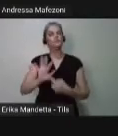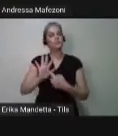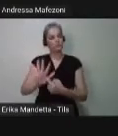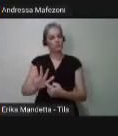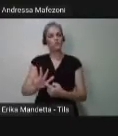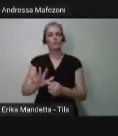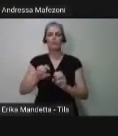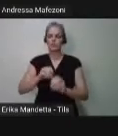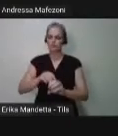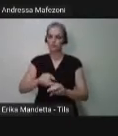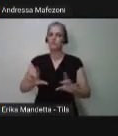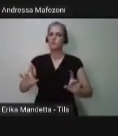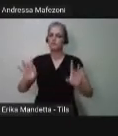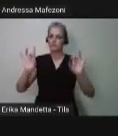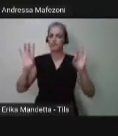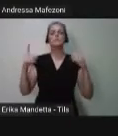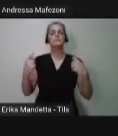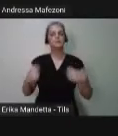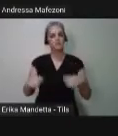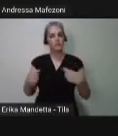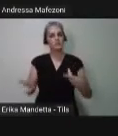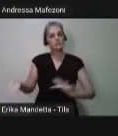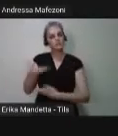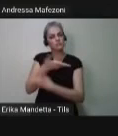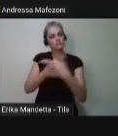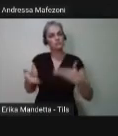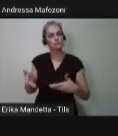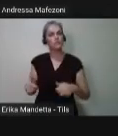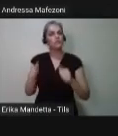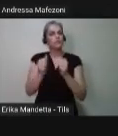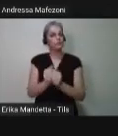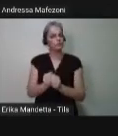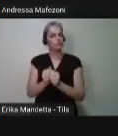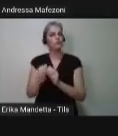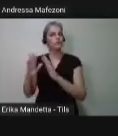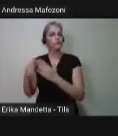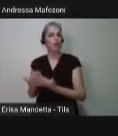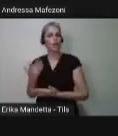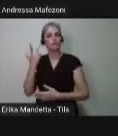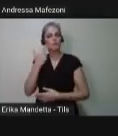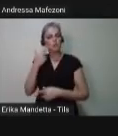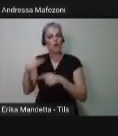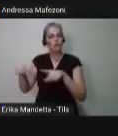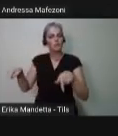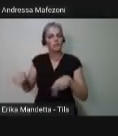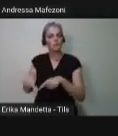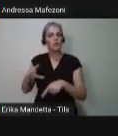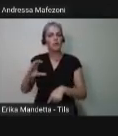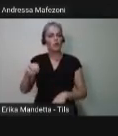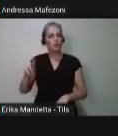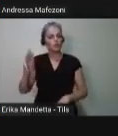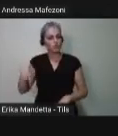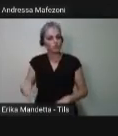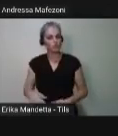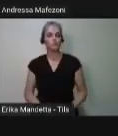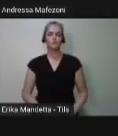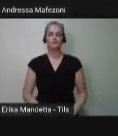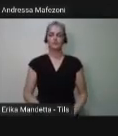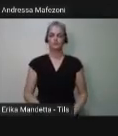deve se realizar de maneira articulada com o ensino comum, né, desenvolvendo o quê?